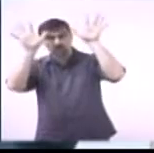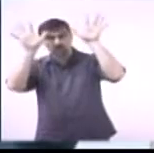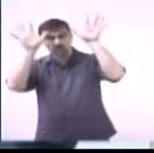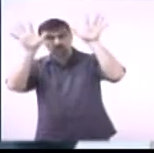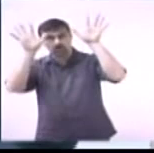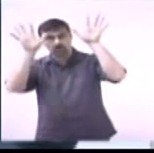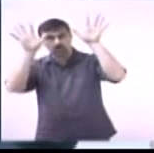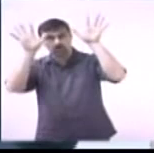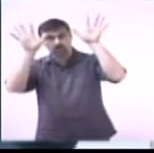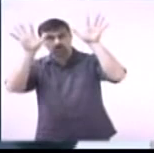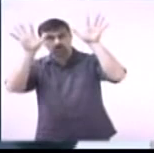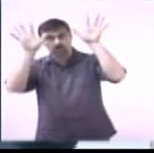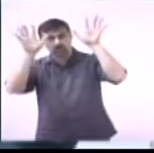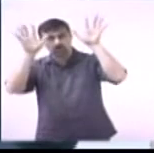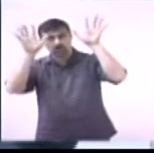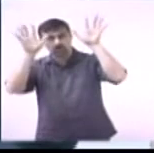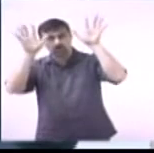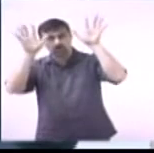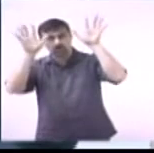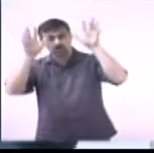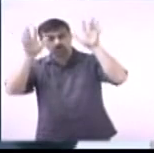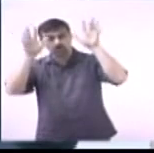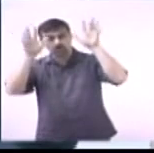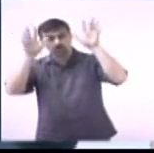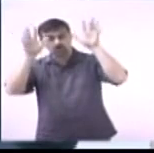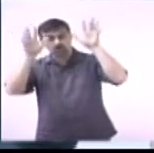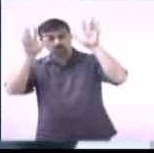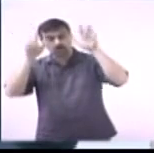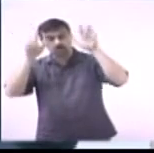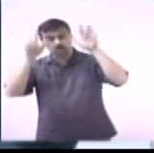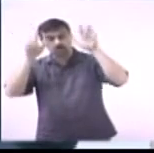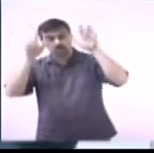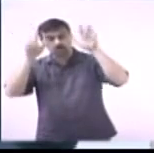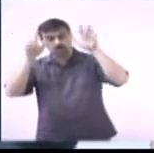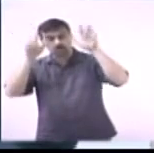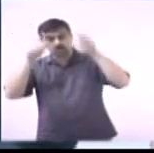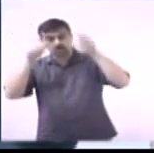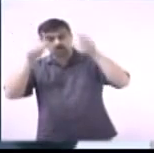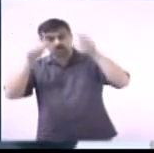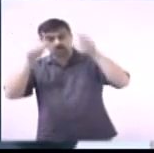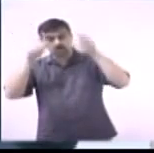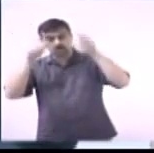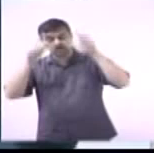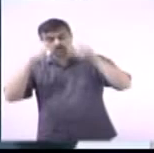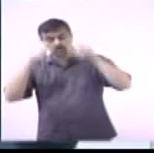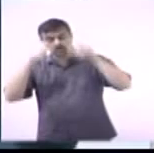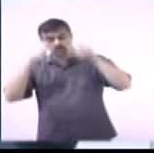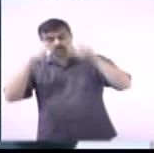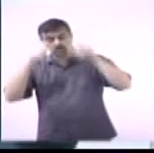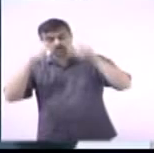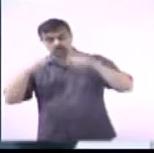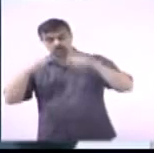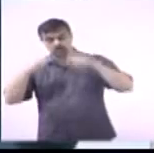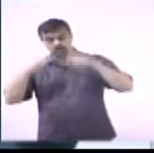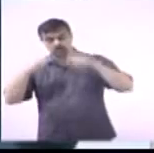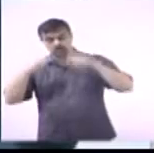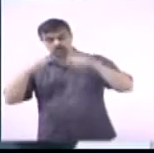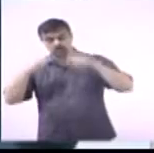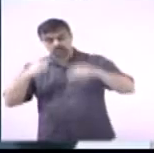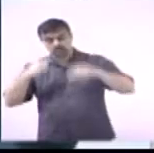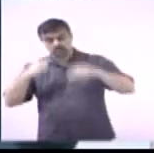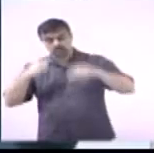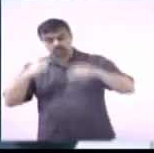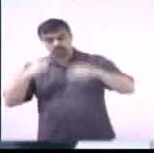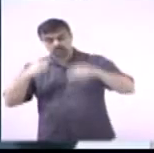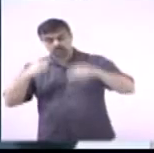que temos o dever de falar em público, às vezes a gente tem que policiar algumas coisas. E